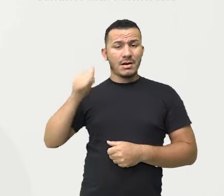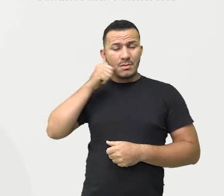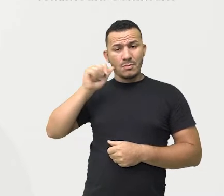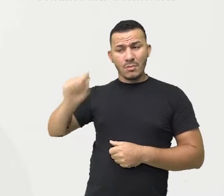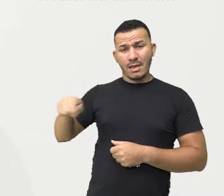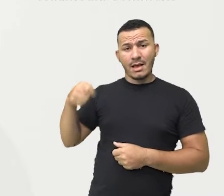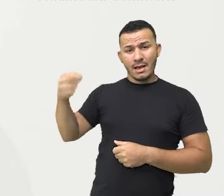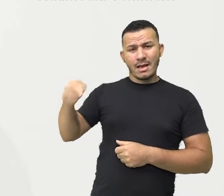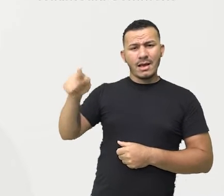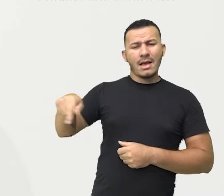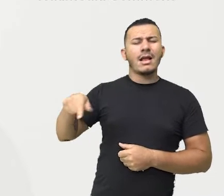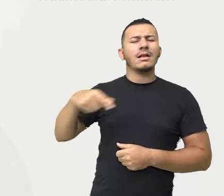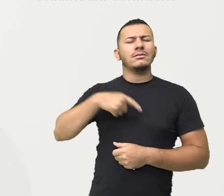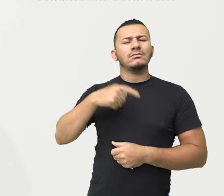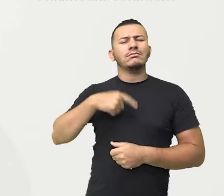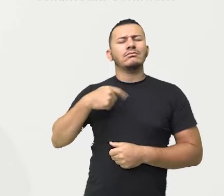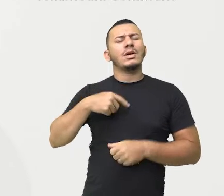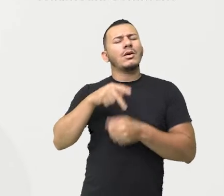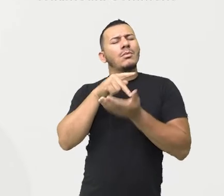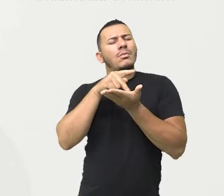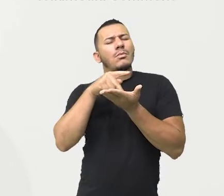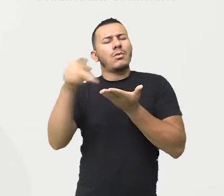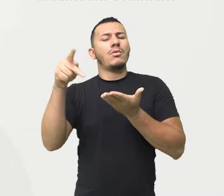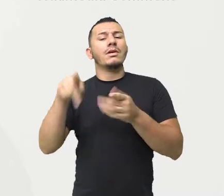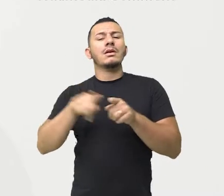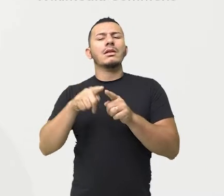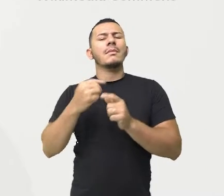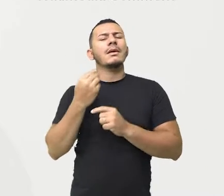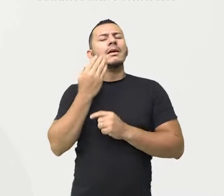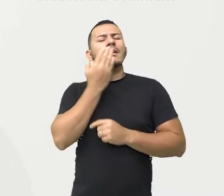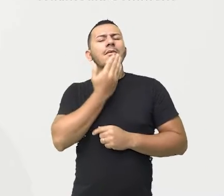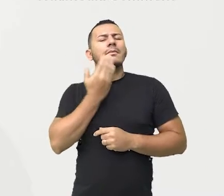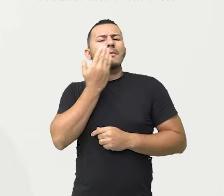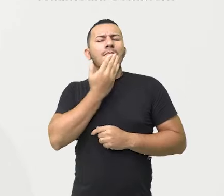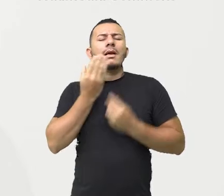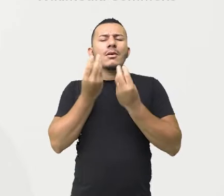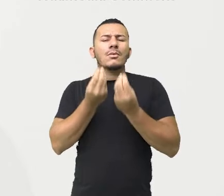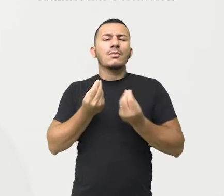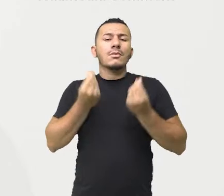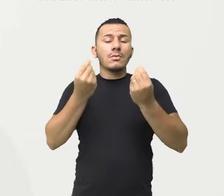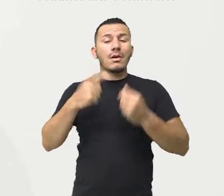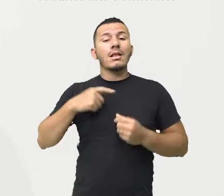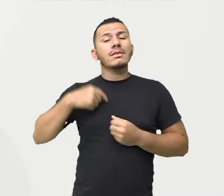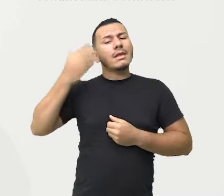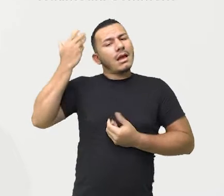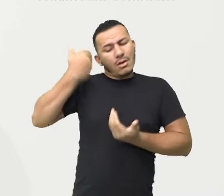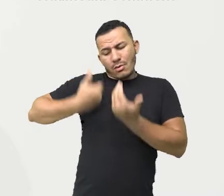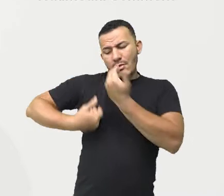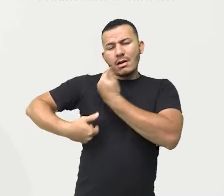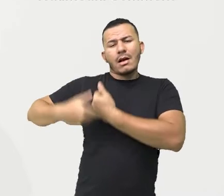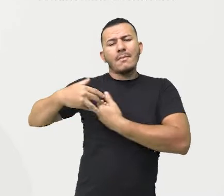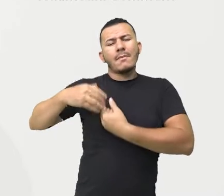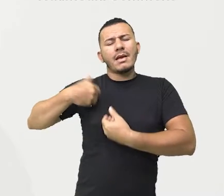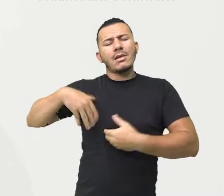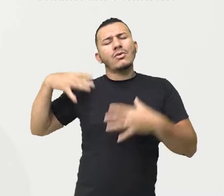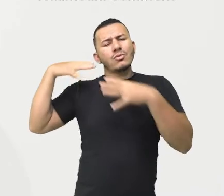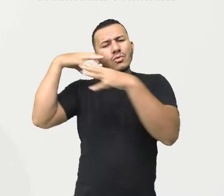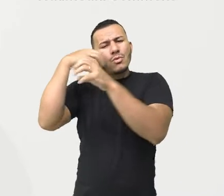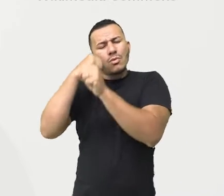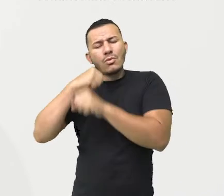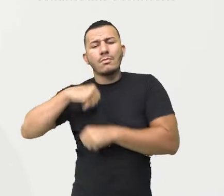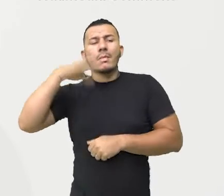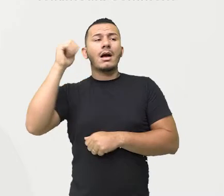a virgem dos lábios de mel, que tinha os cabelos mais negros que a asa da